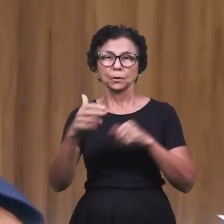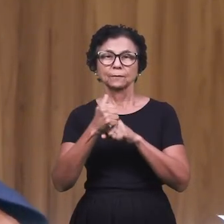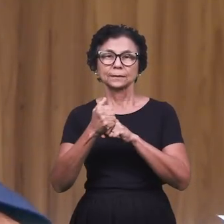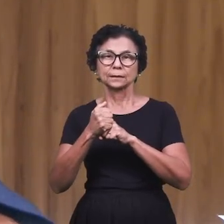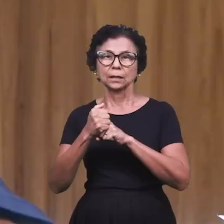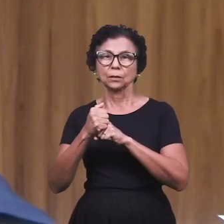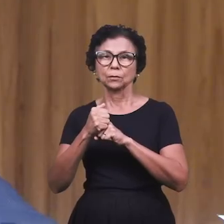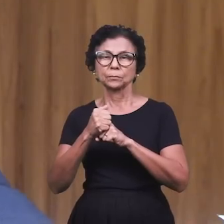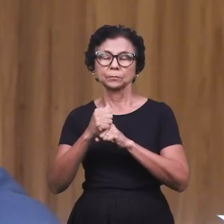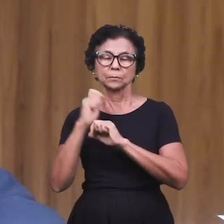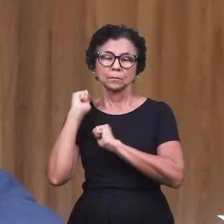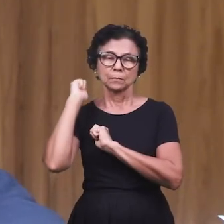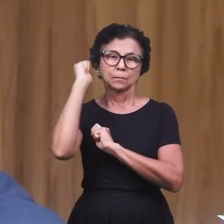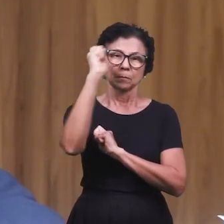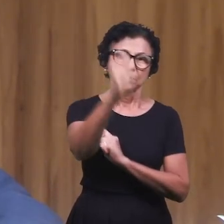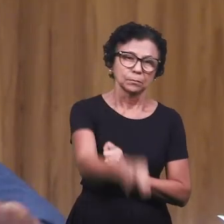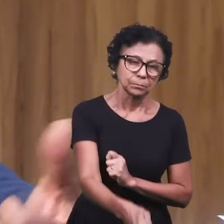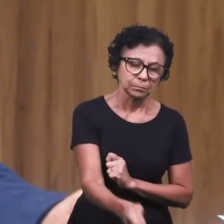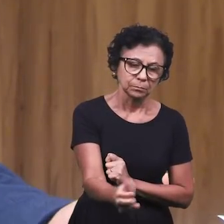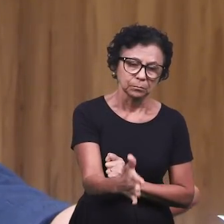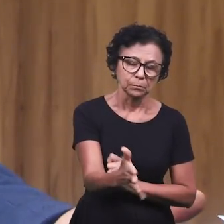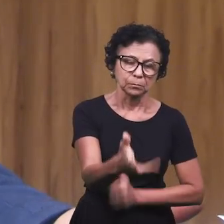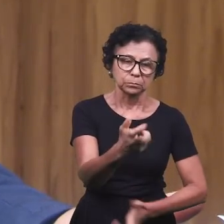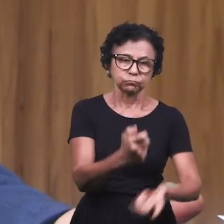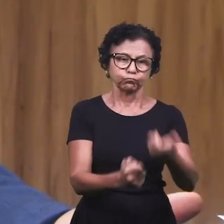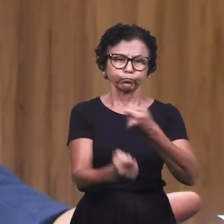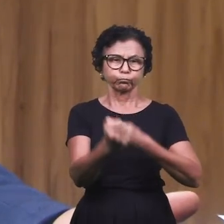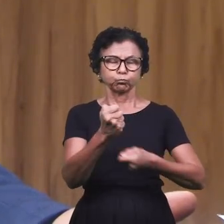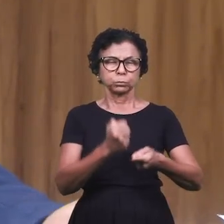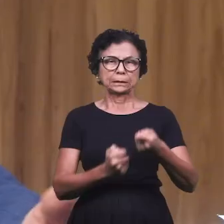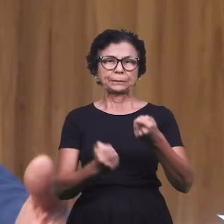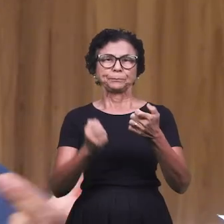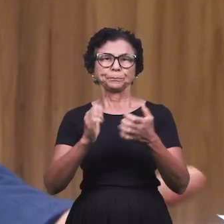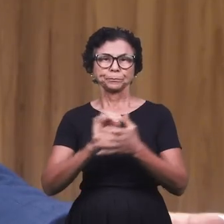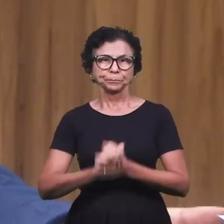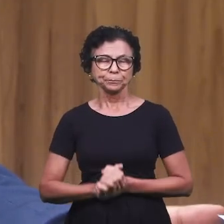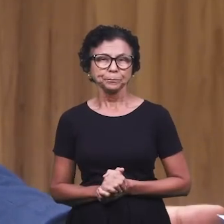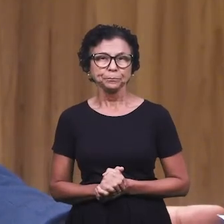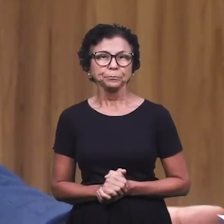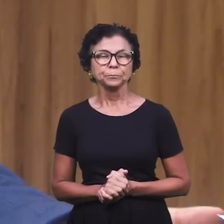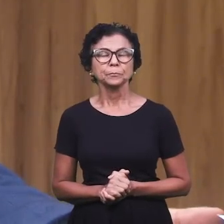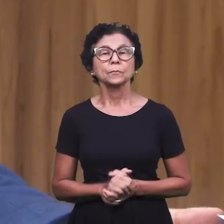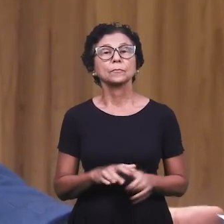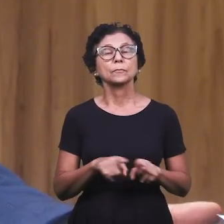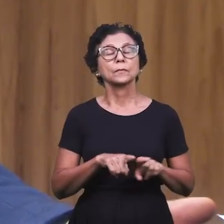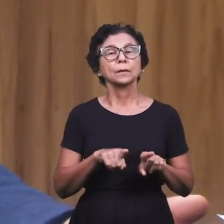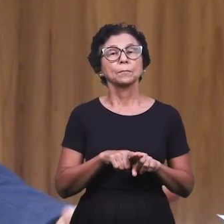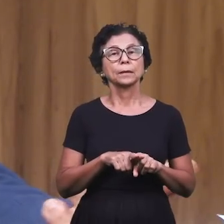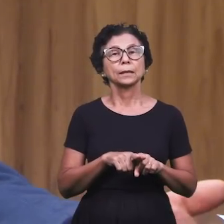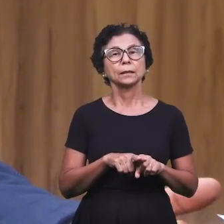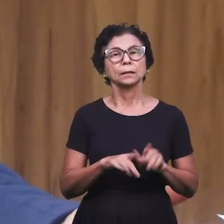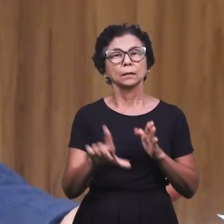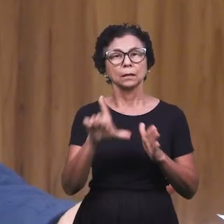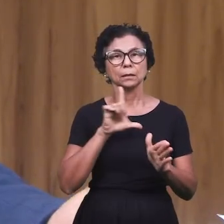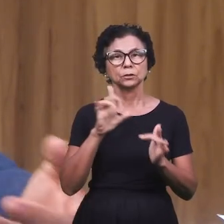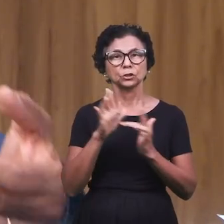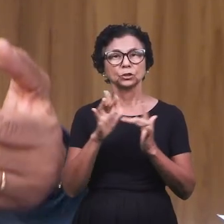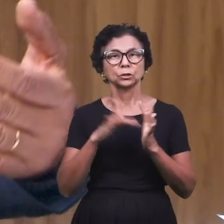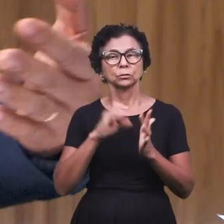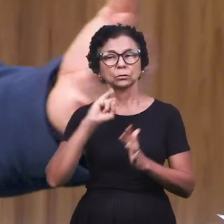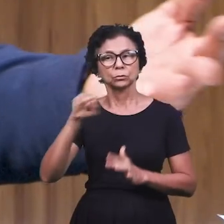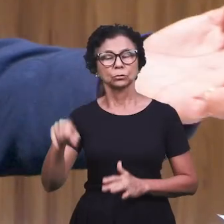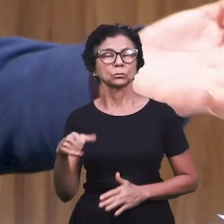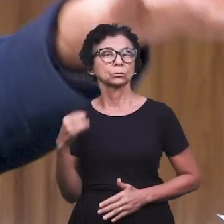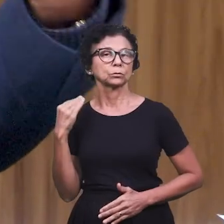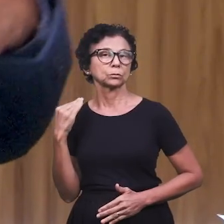André vivia em Cafarnaum, era um seguidor de João Batista, antes de ser apresentado a Jesus. João Batista foi aquele precursor, né?